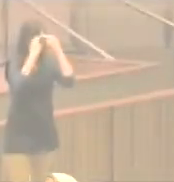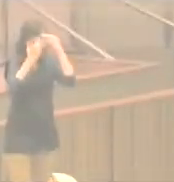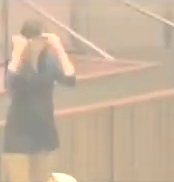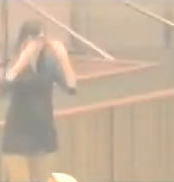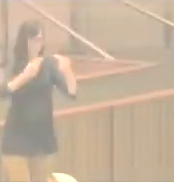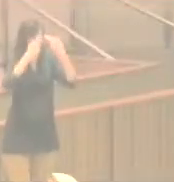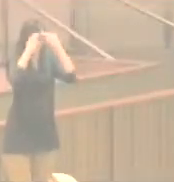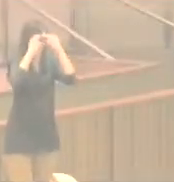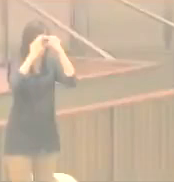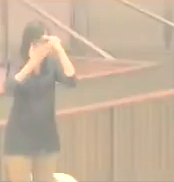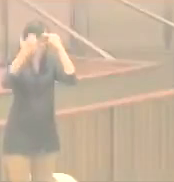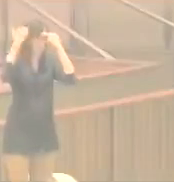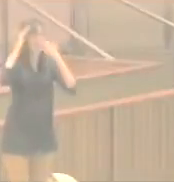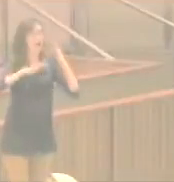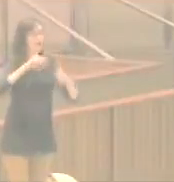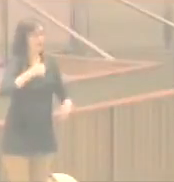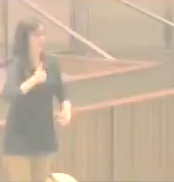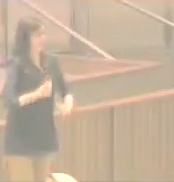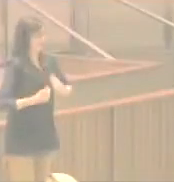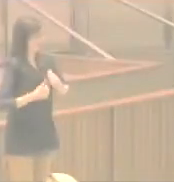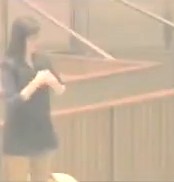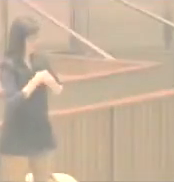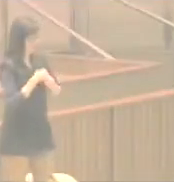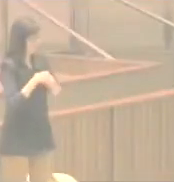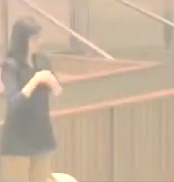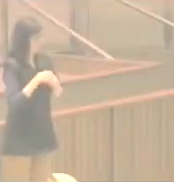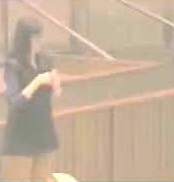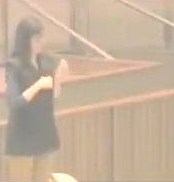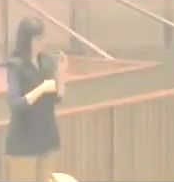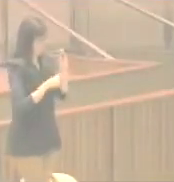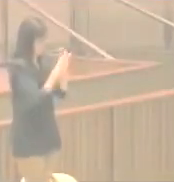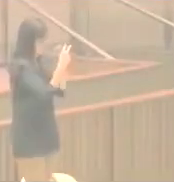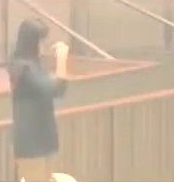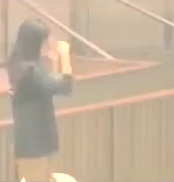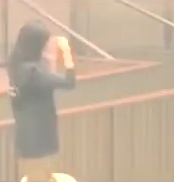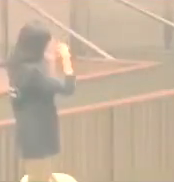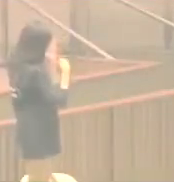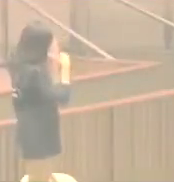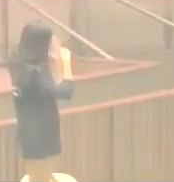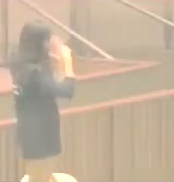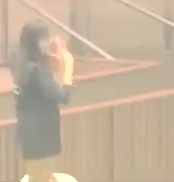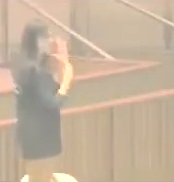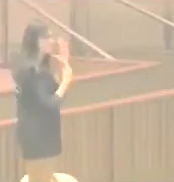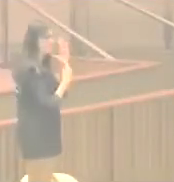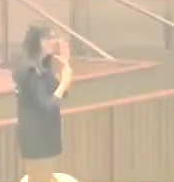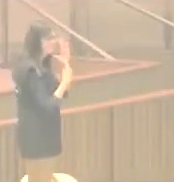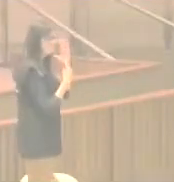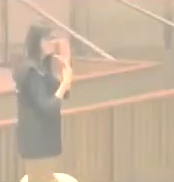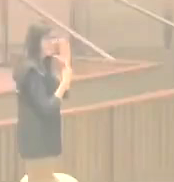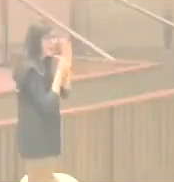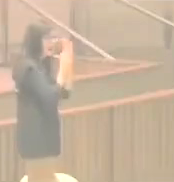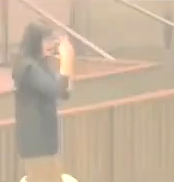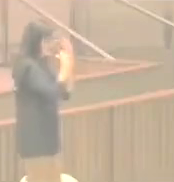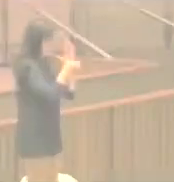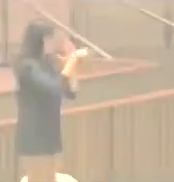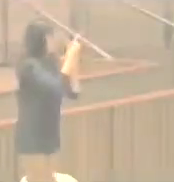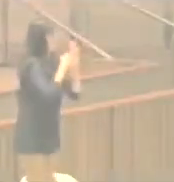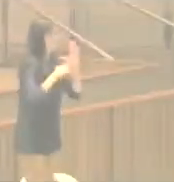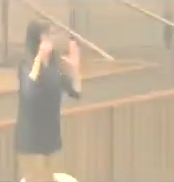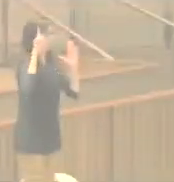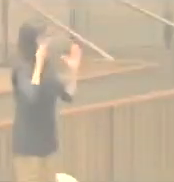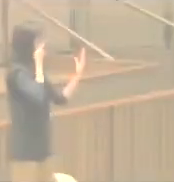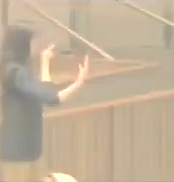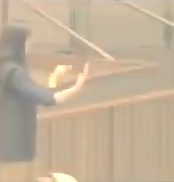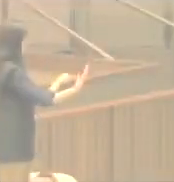aqueles lugares que talvez para muita gente não faça significado nenhum. Esses estão abolidos da